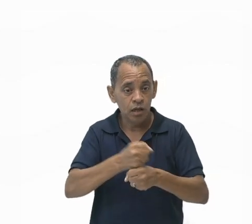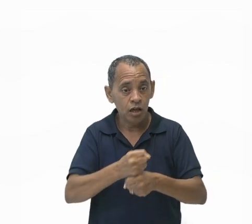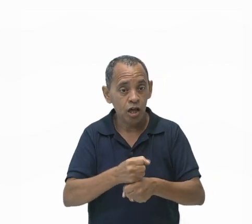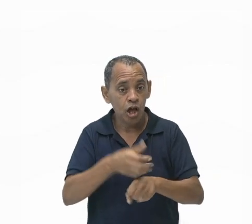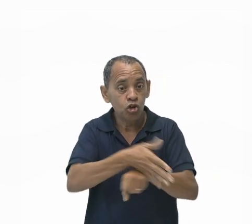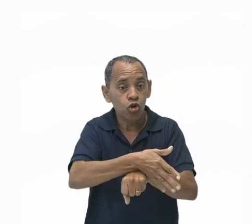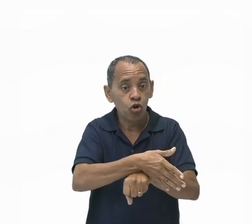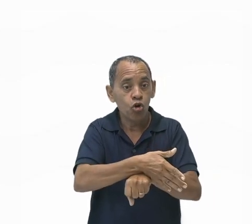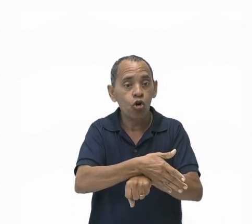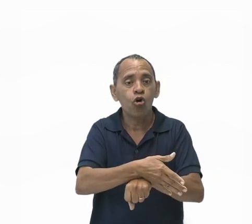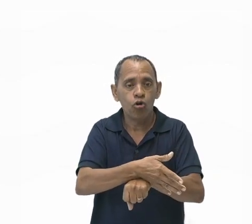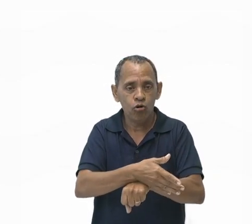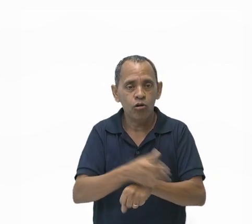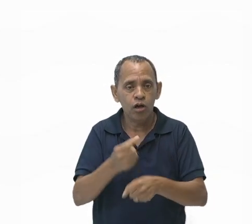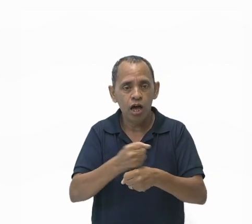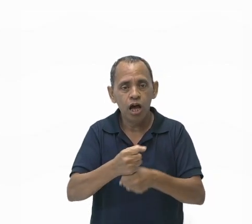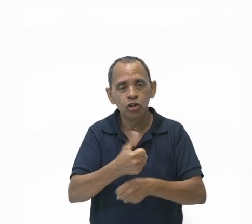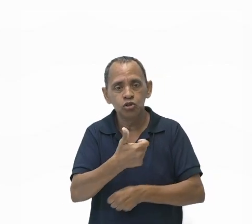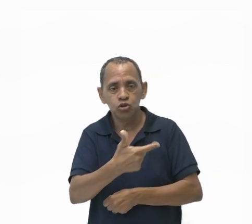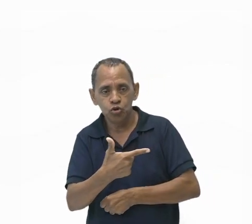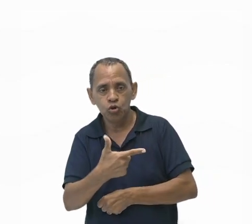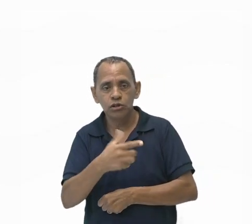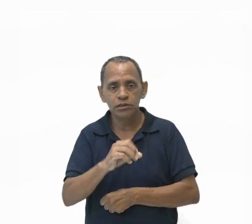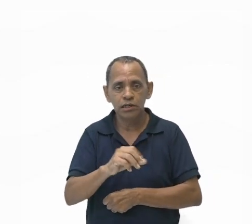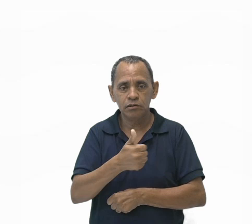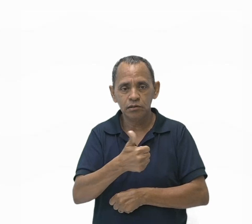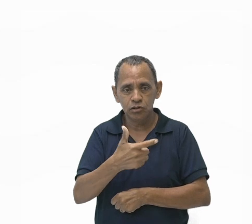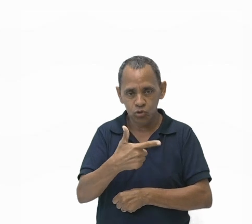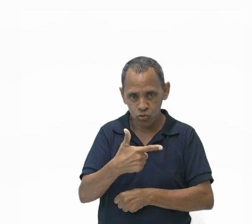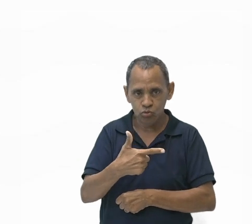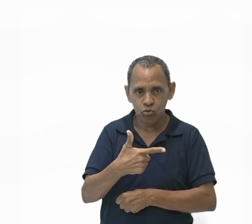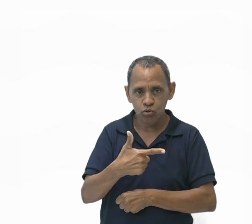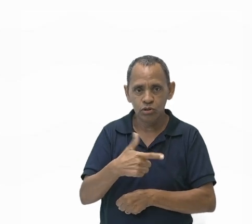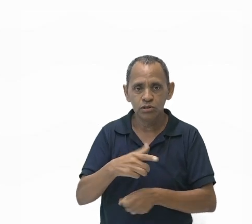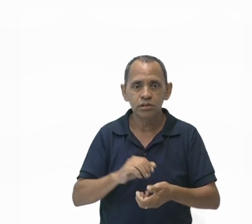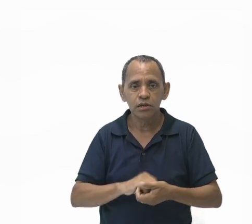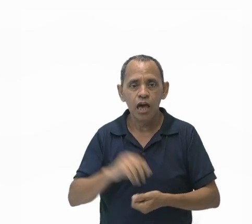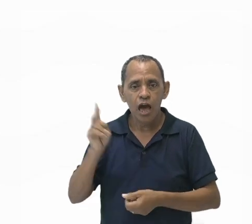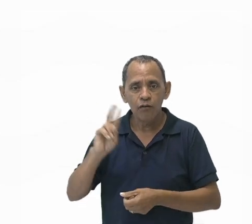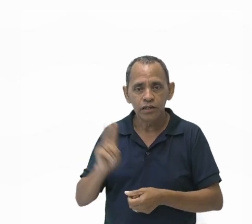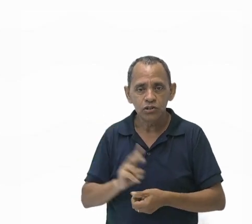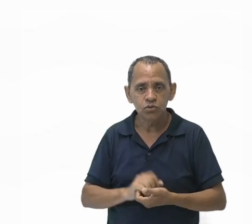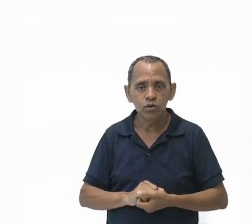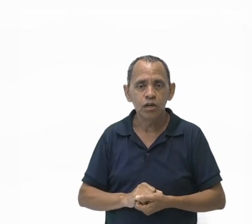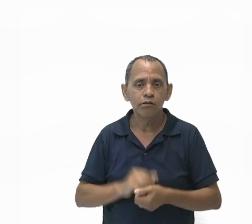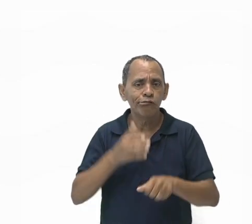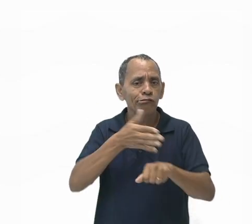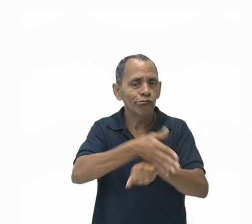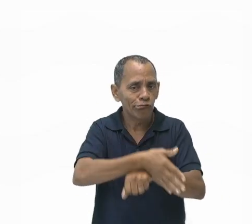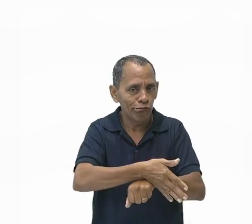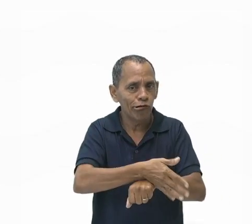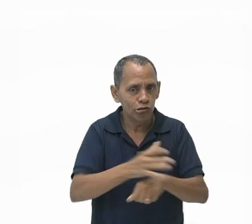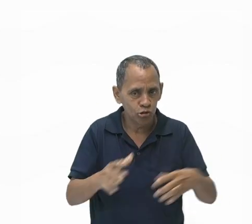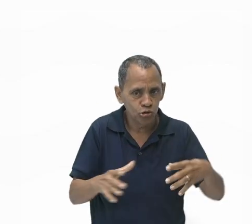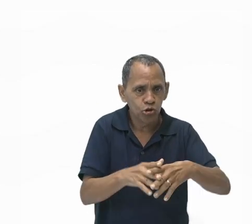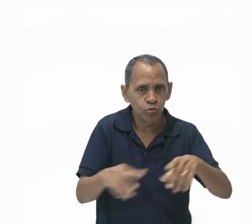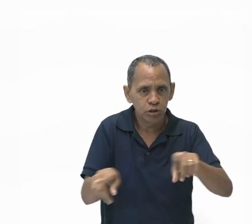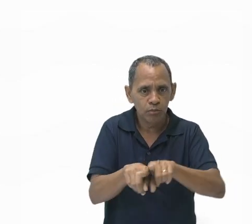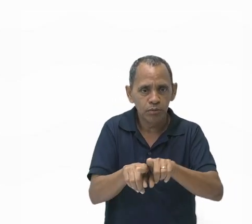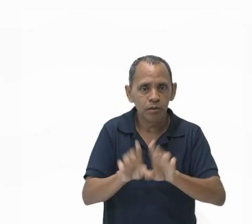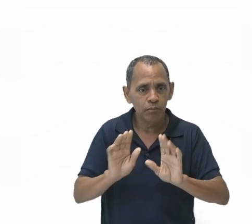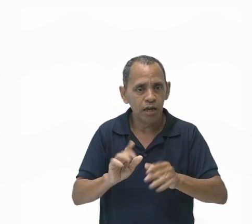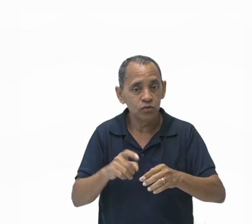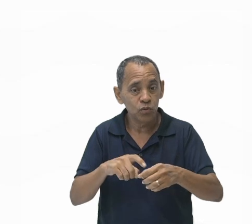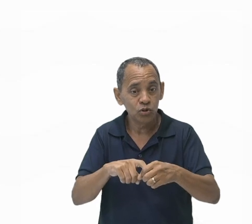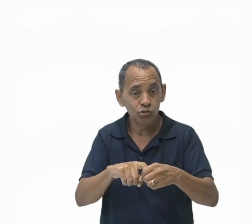suspensão temporária do Paraguai, eles aproveitaram essa janela e acabaram e, trazendo a Venezuela para o